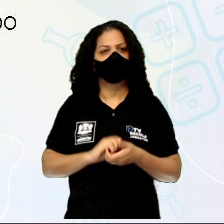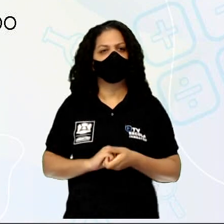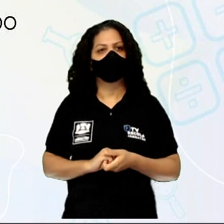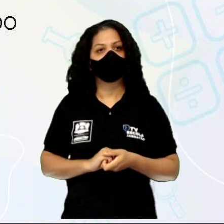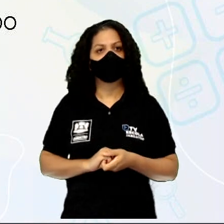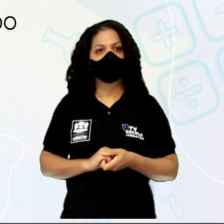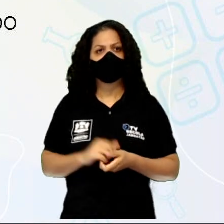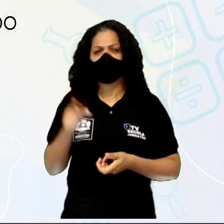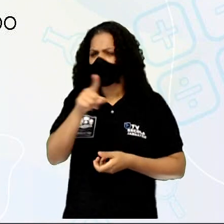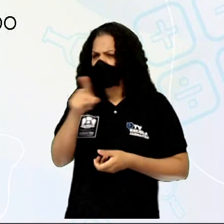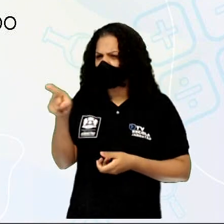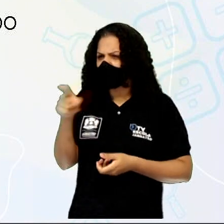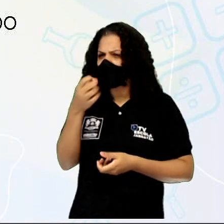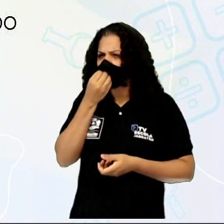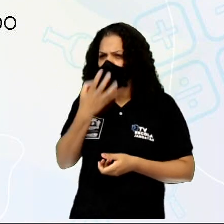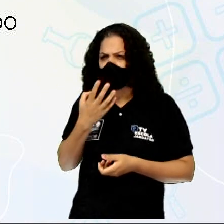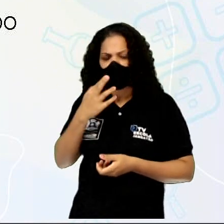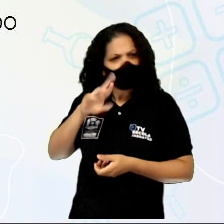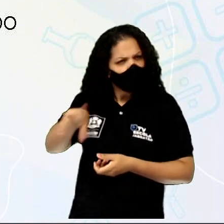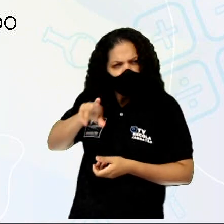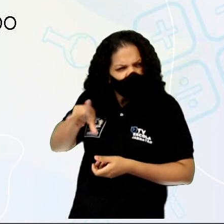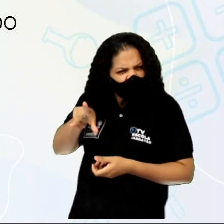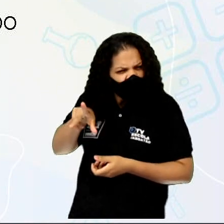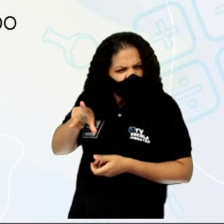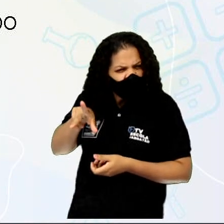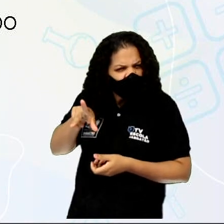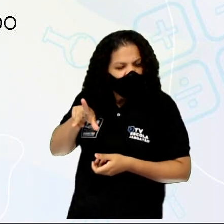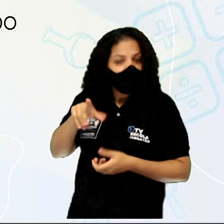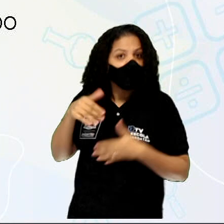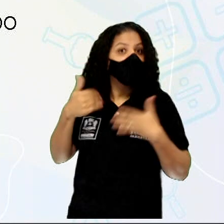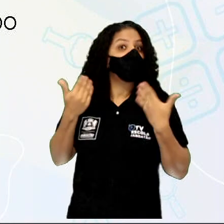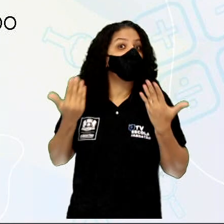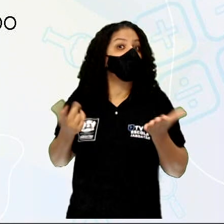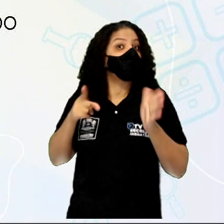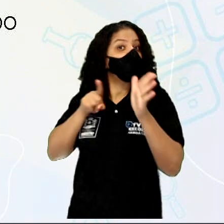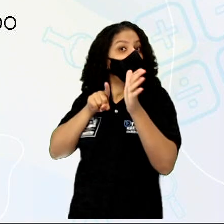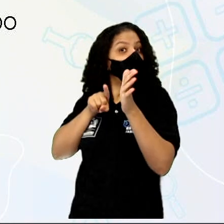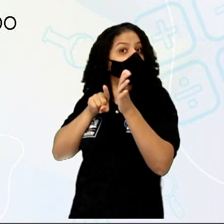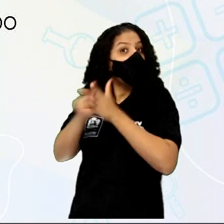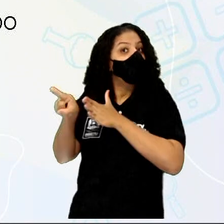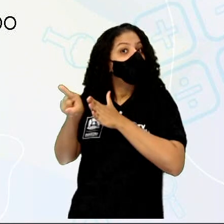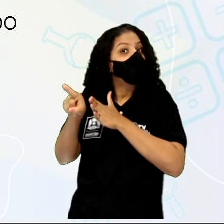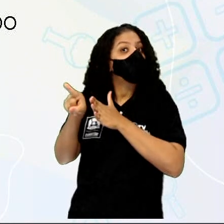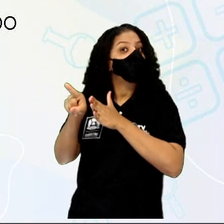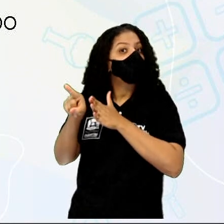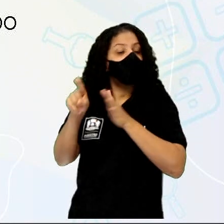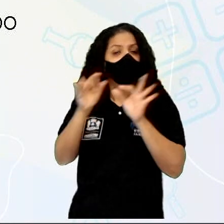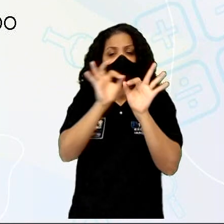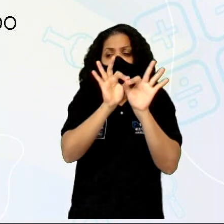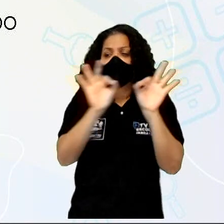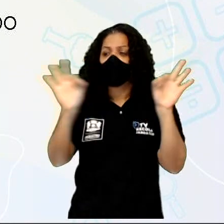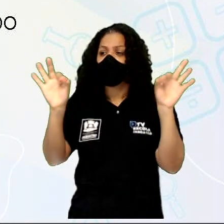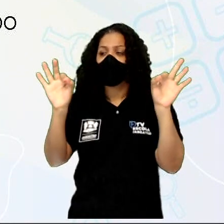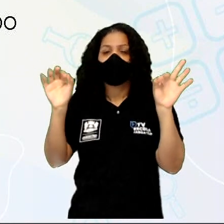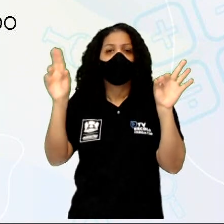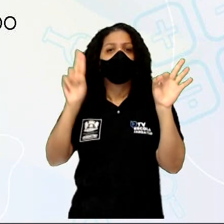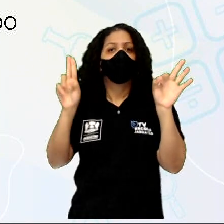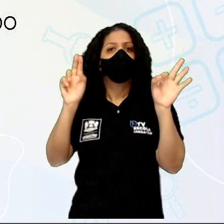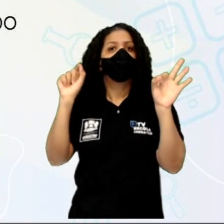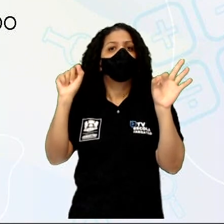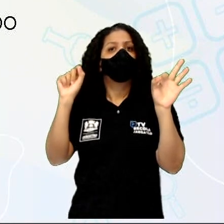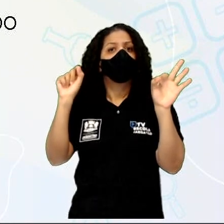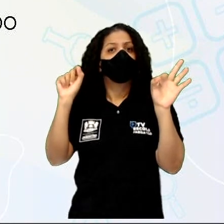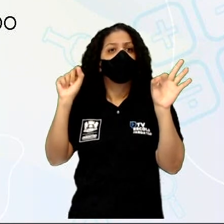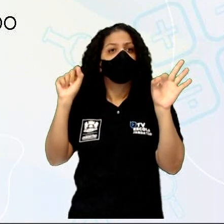eles não são bons? Ora, eu estou fazendo uma pergunta. Então, no final das perguntas, eu sempre vou usar